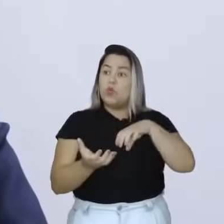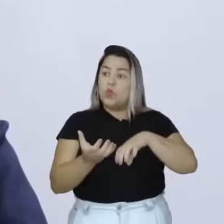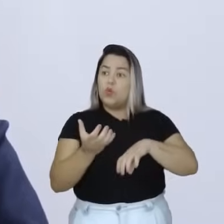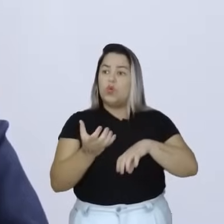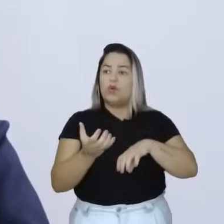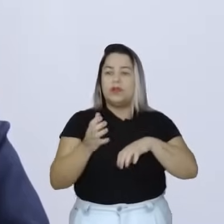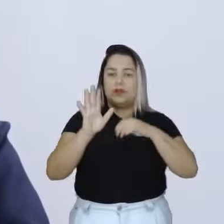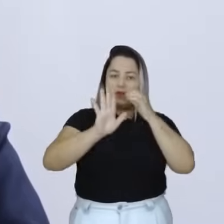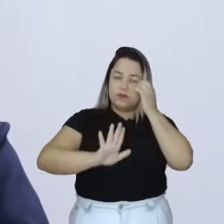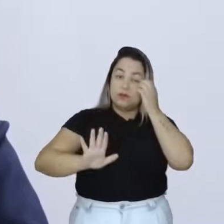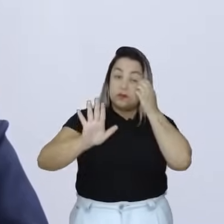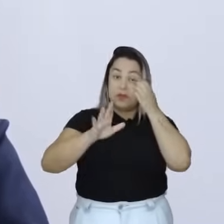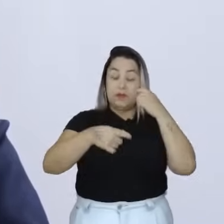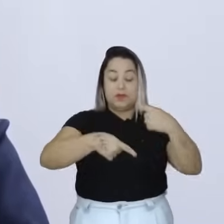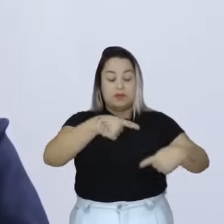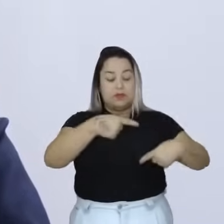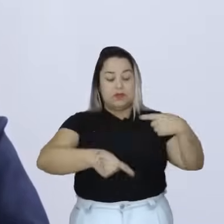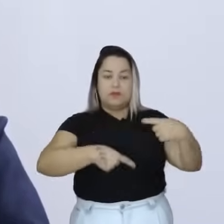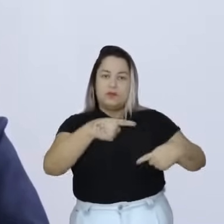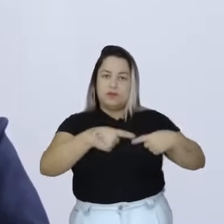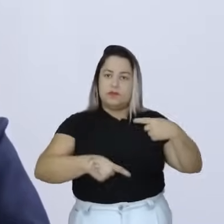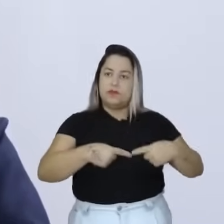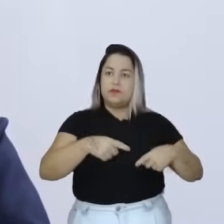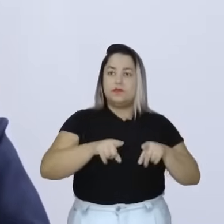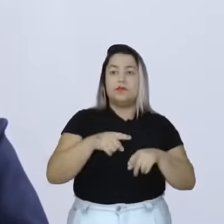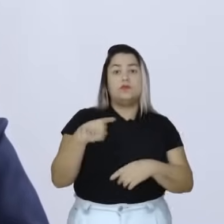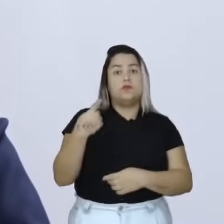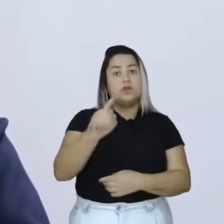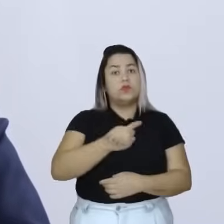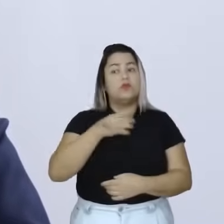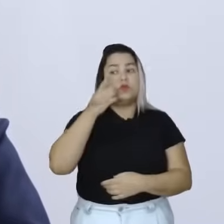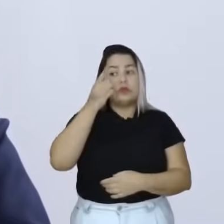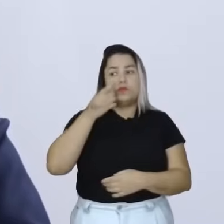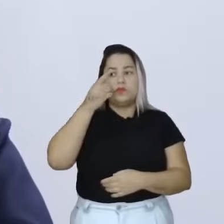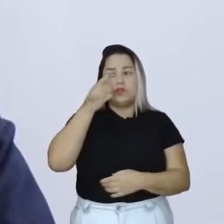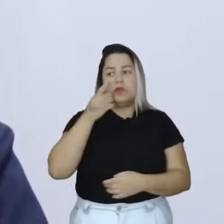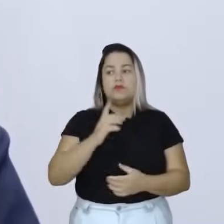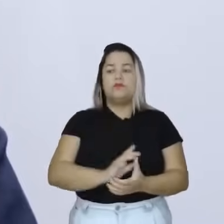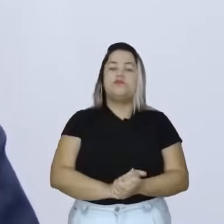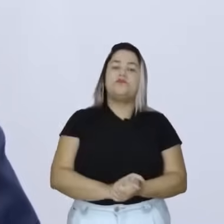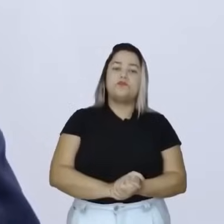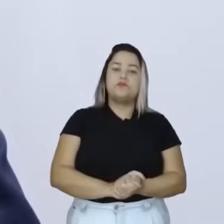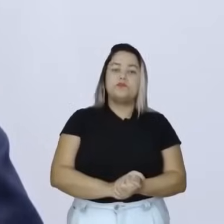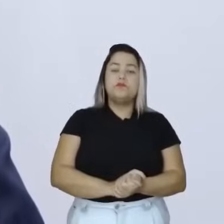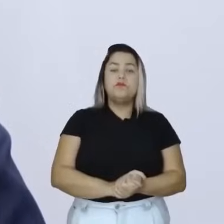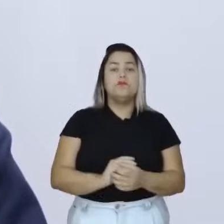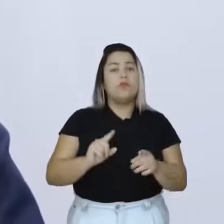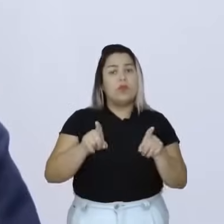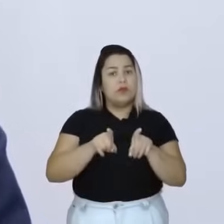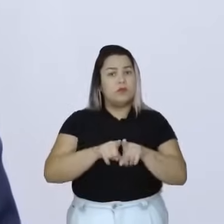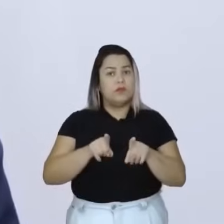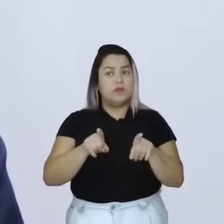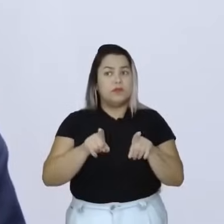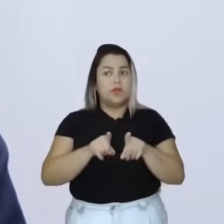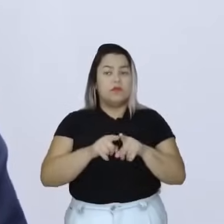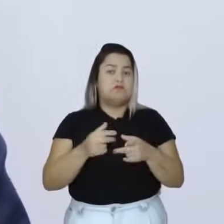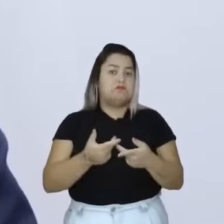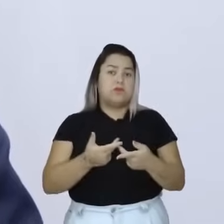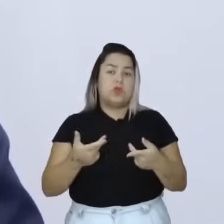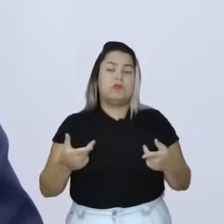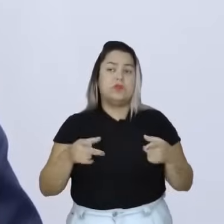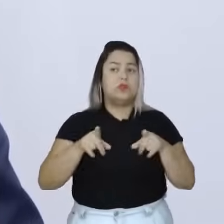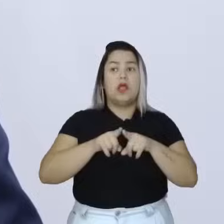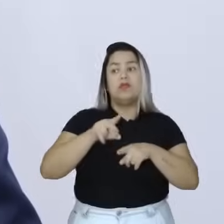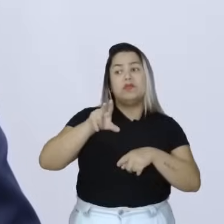Nacional para ser debatido pelos nossos parlamentares. Então, é algo muito substancial.